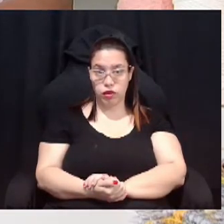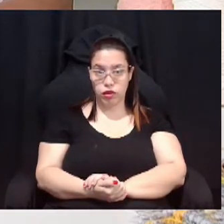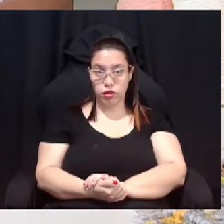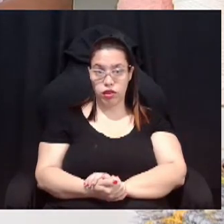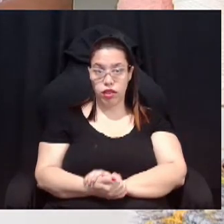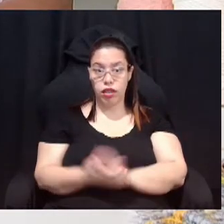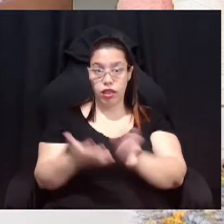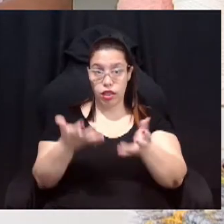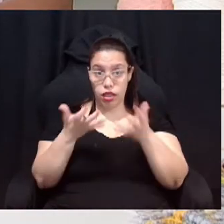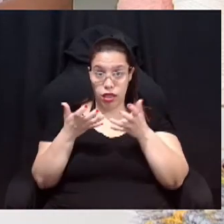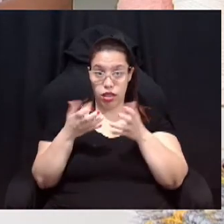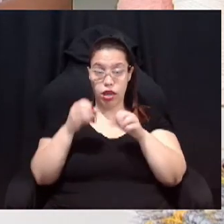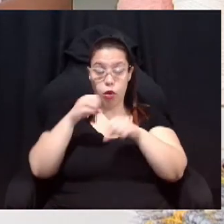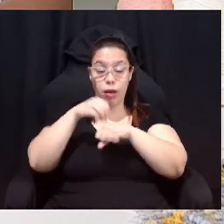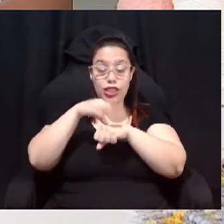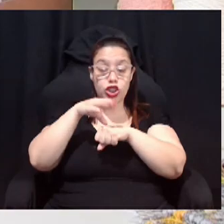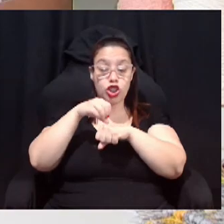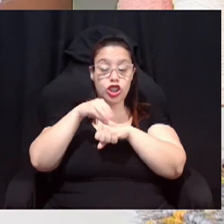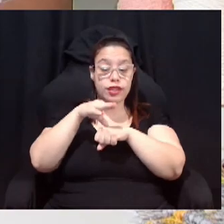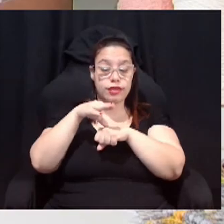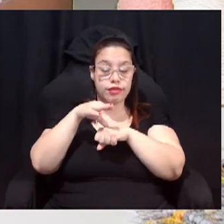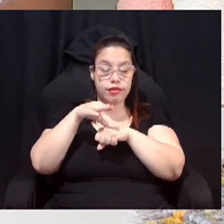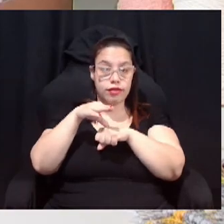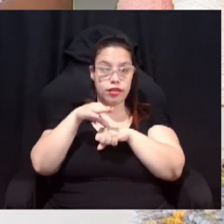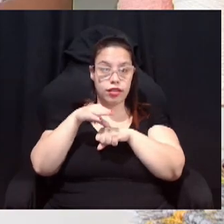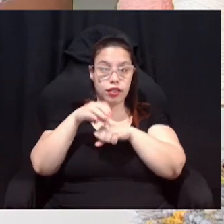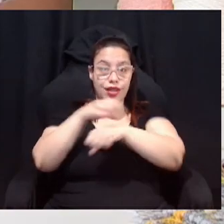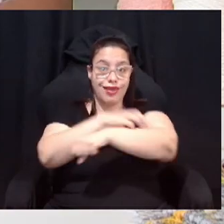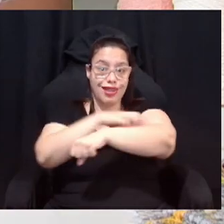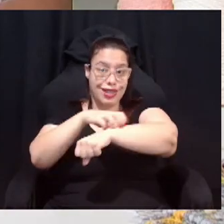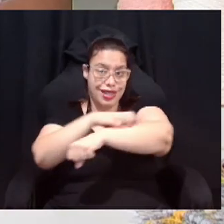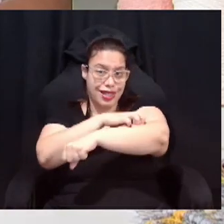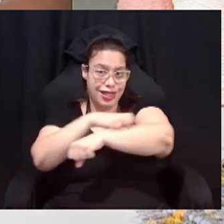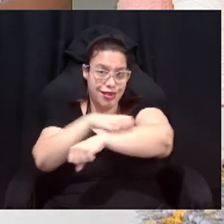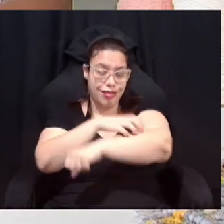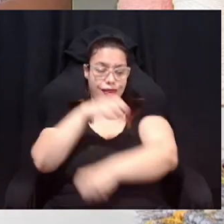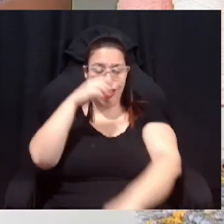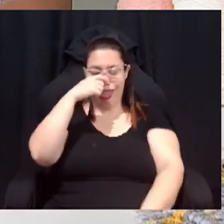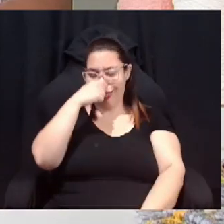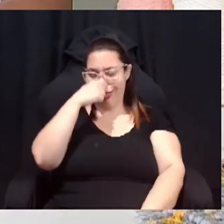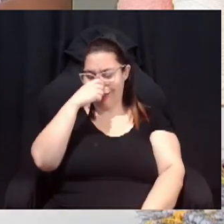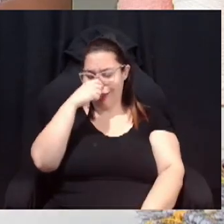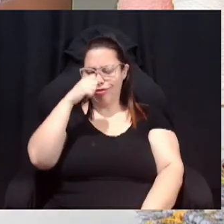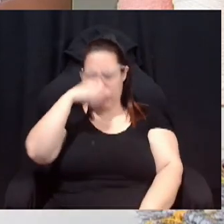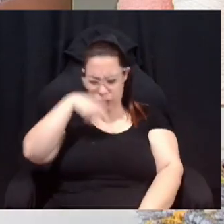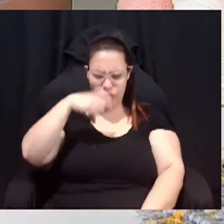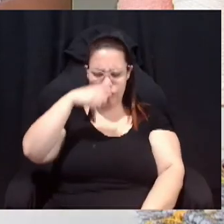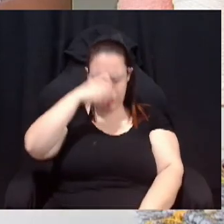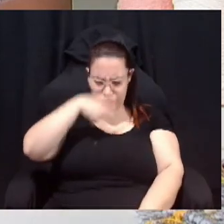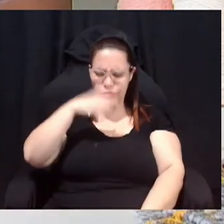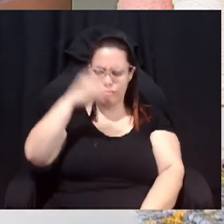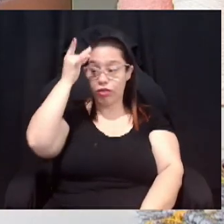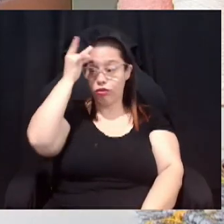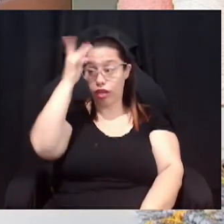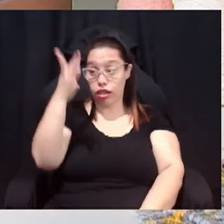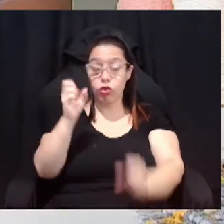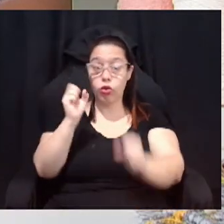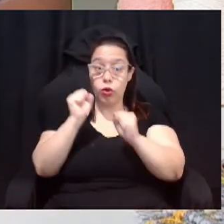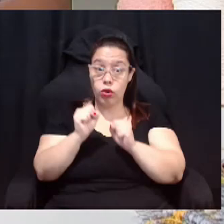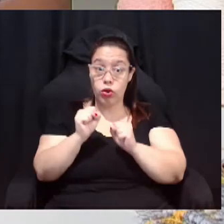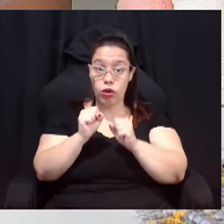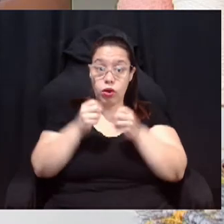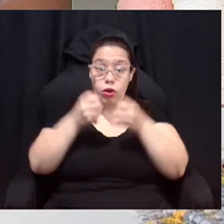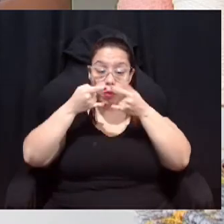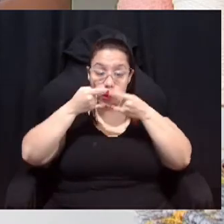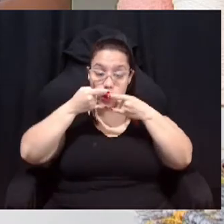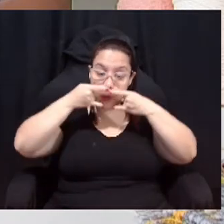uma dica. Quem tem alergia, rinite, espirra com muita facilidade, pode usar uma máscara